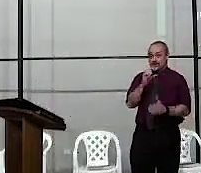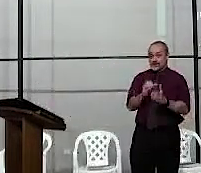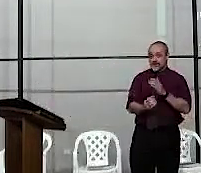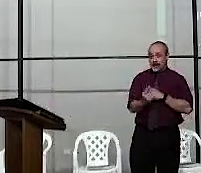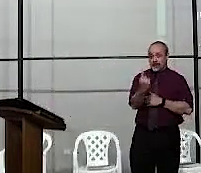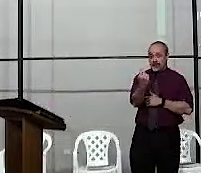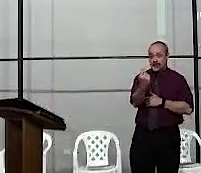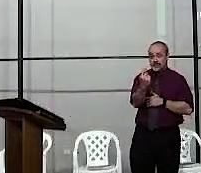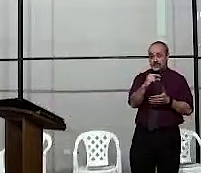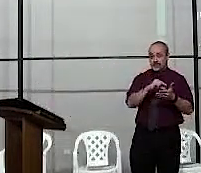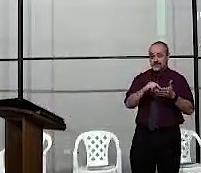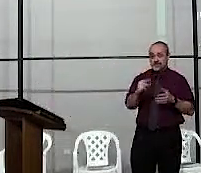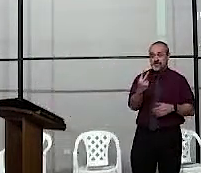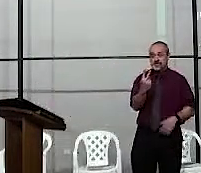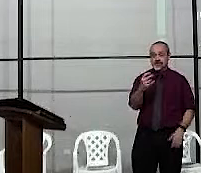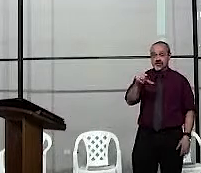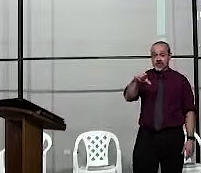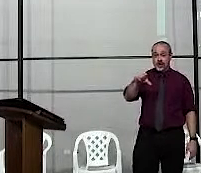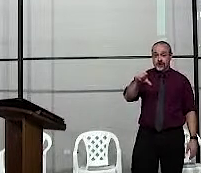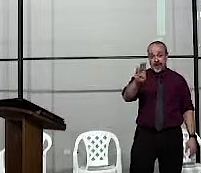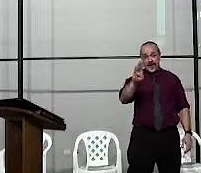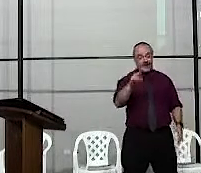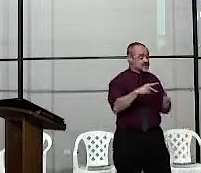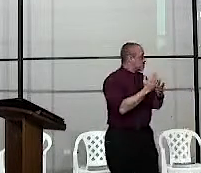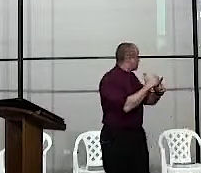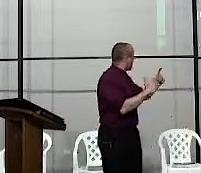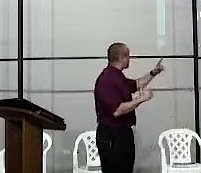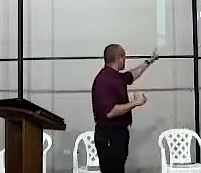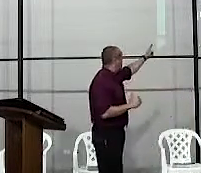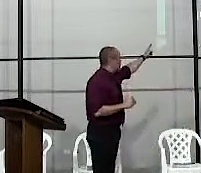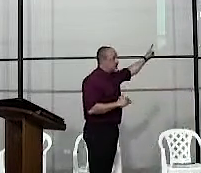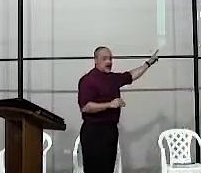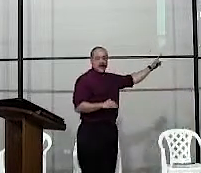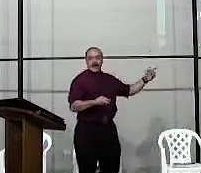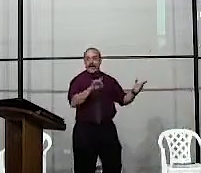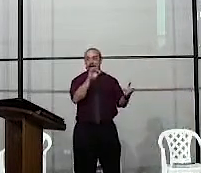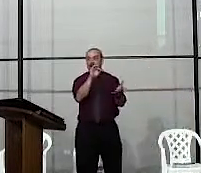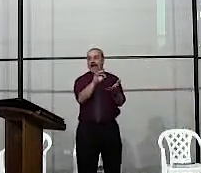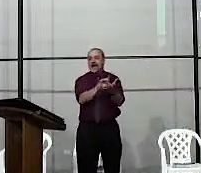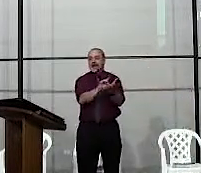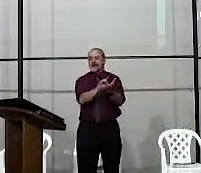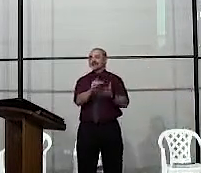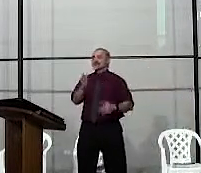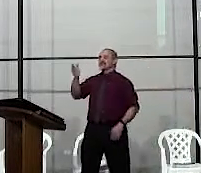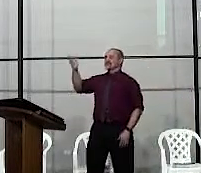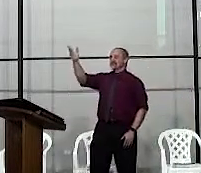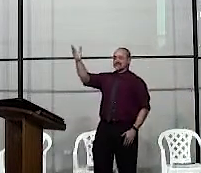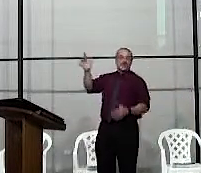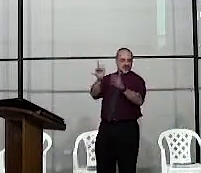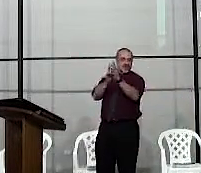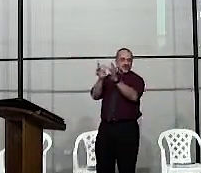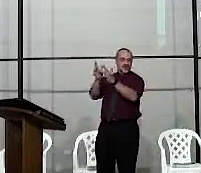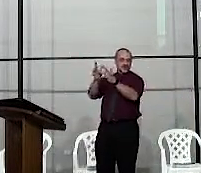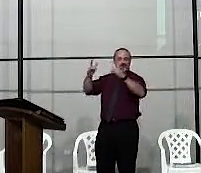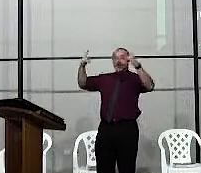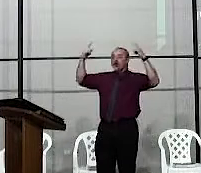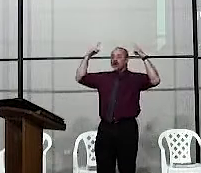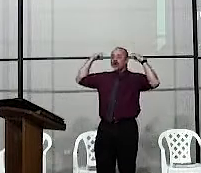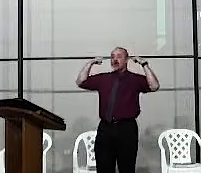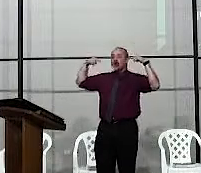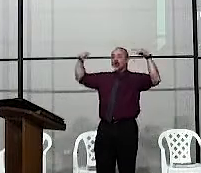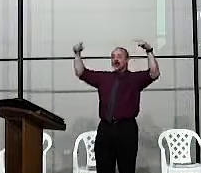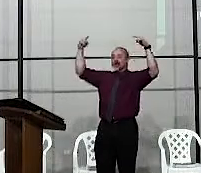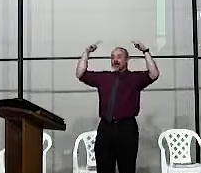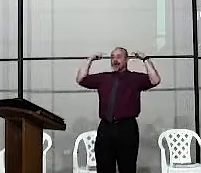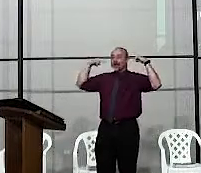João, capítulo 1, versículo 29. A segunda parte é: eis Jesus,